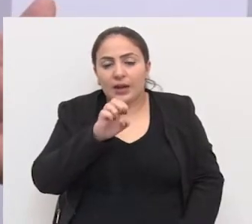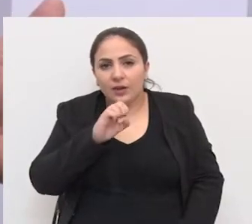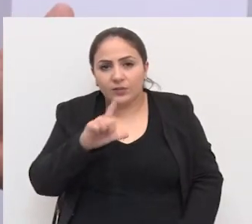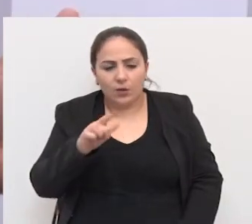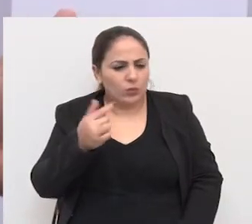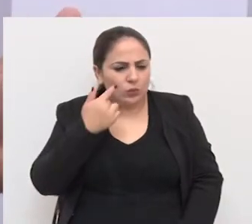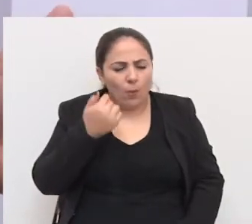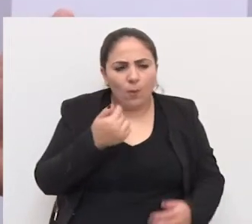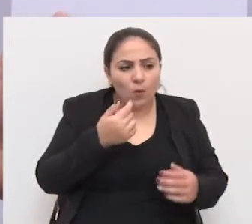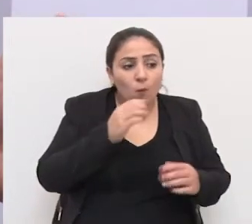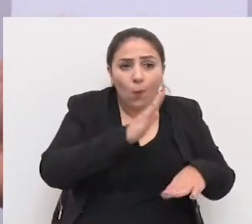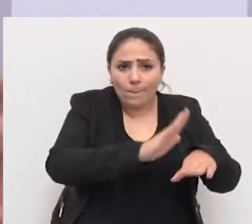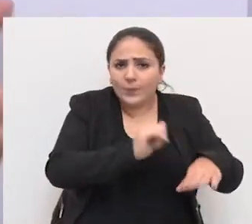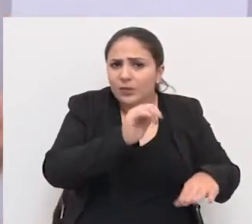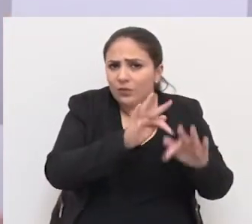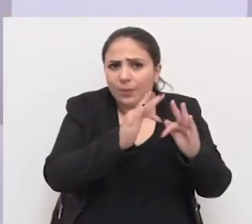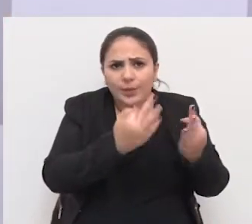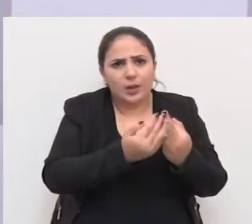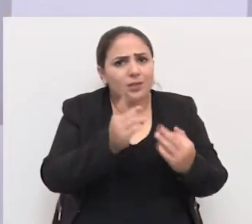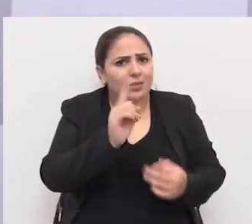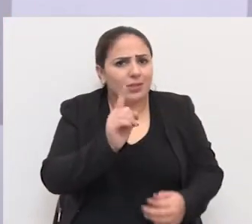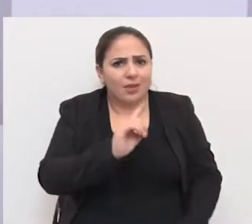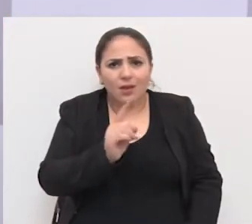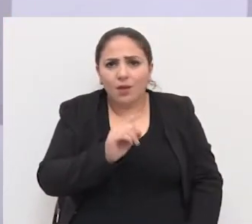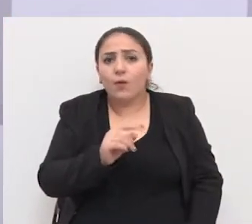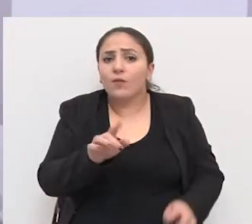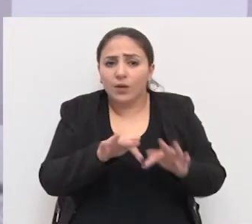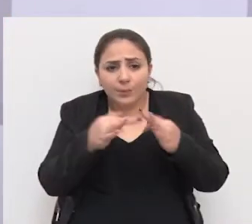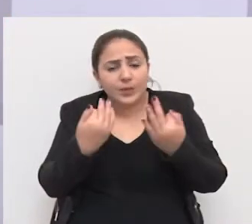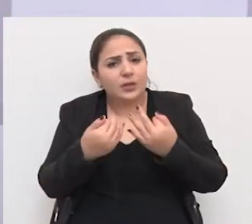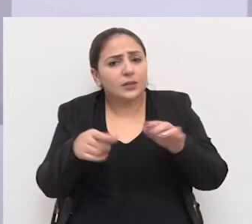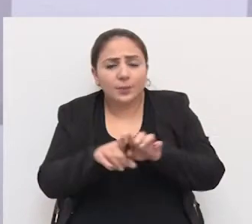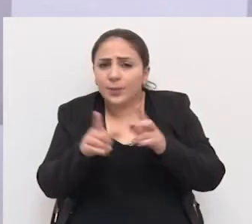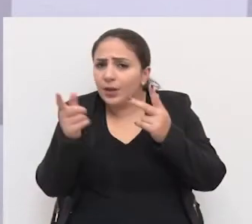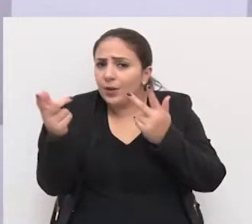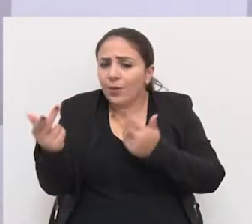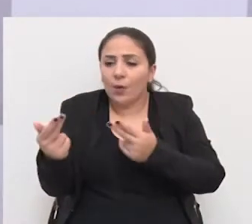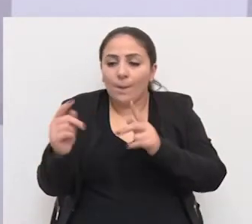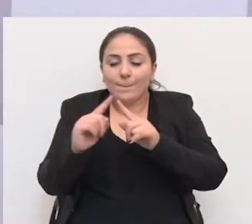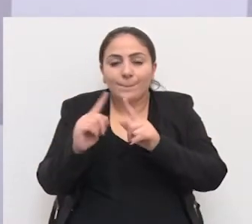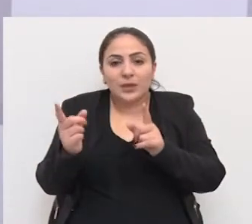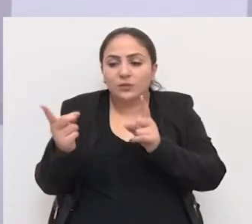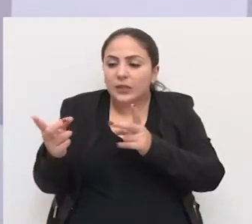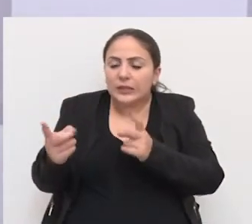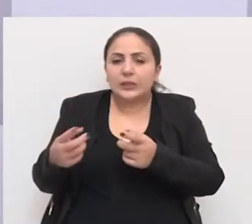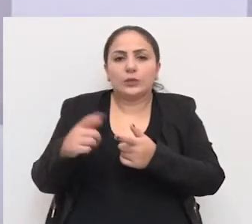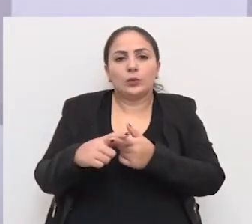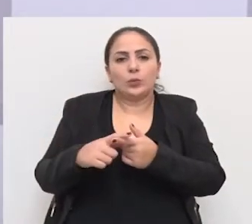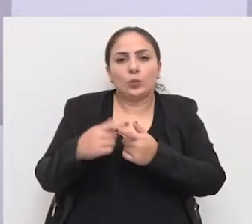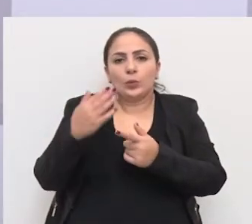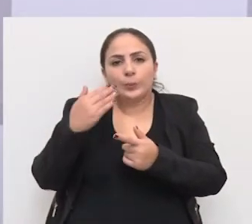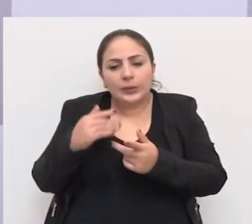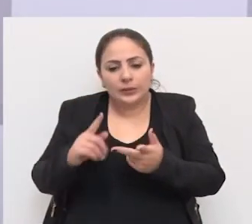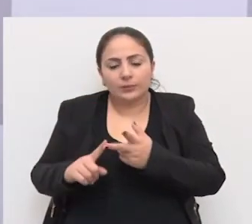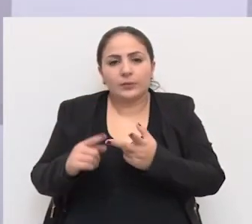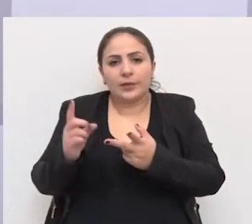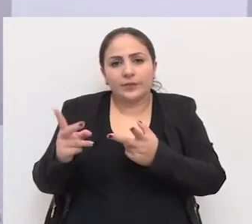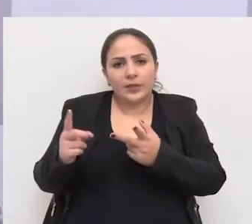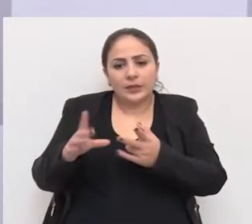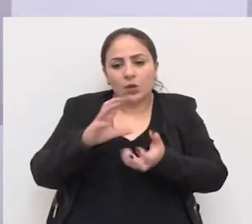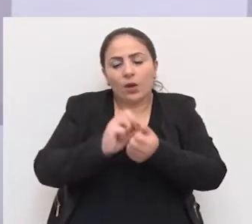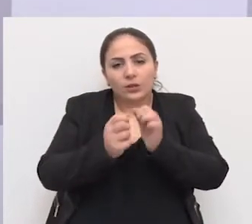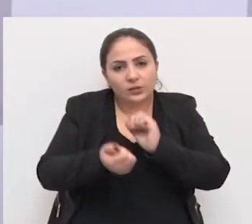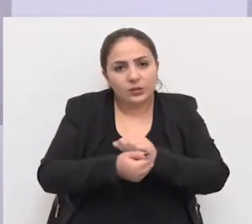aqui apontando para a família, porque a família também está em situação vulnerável, mas estavam vendendo rapadura,